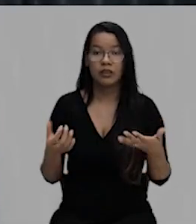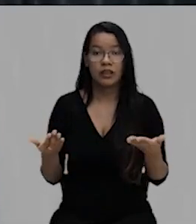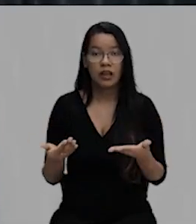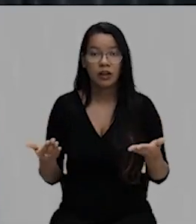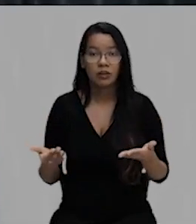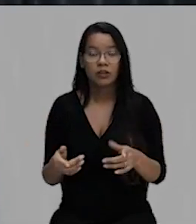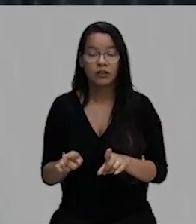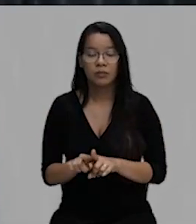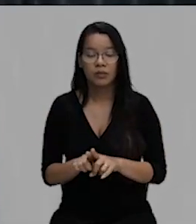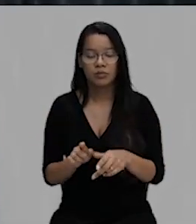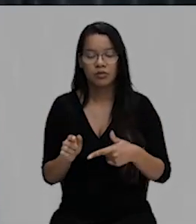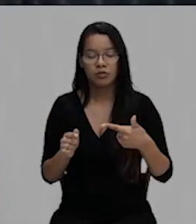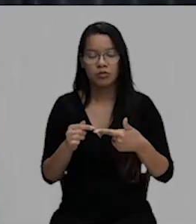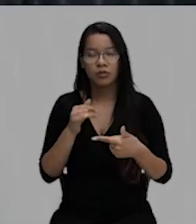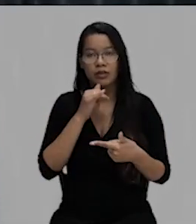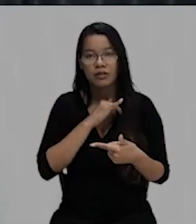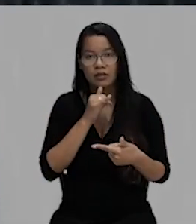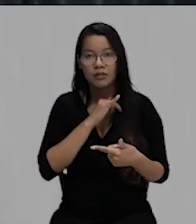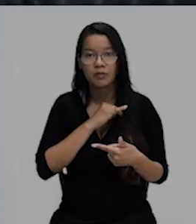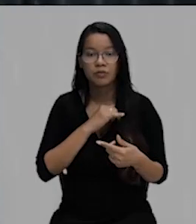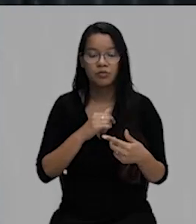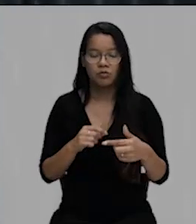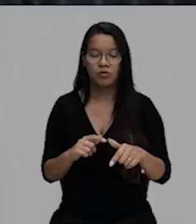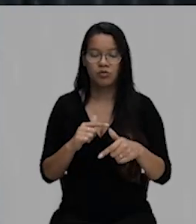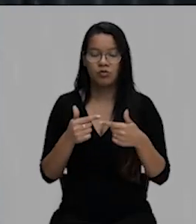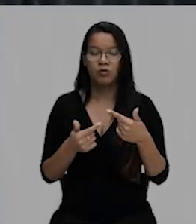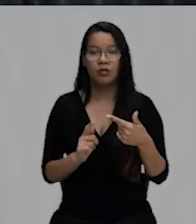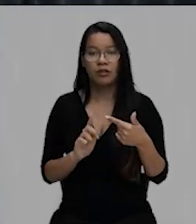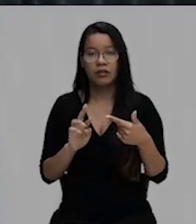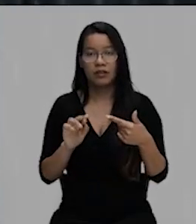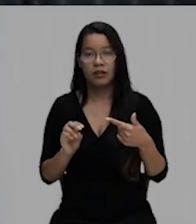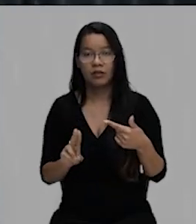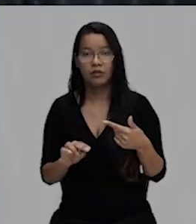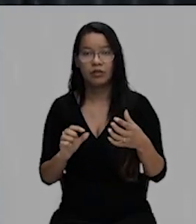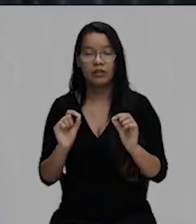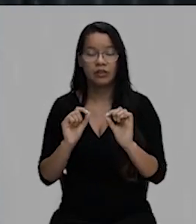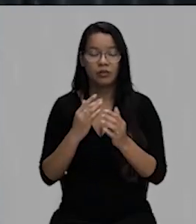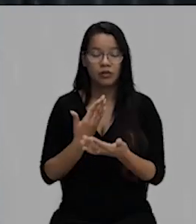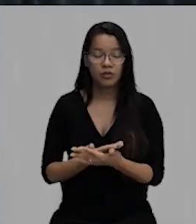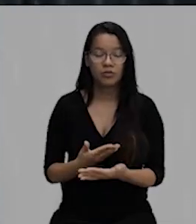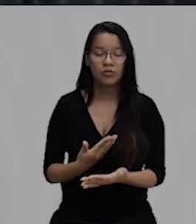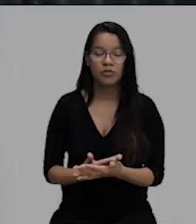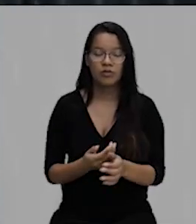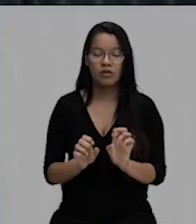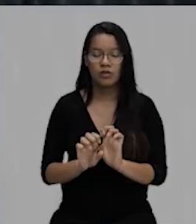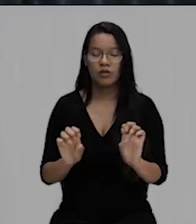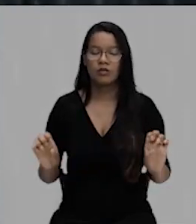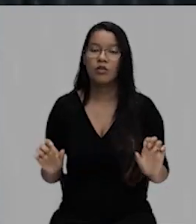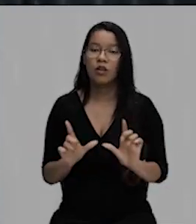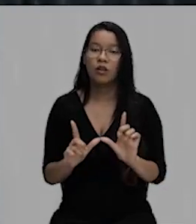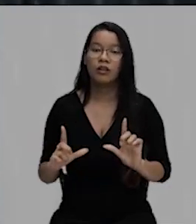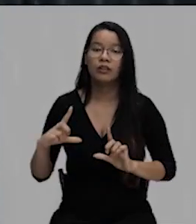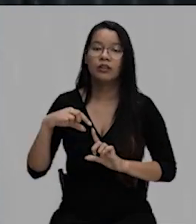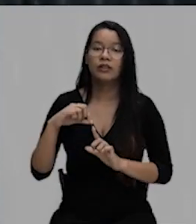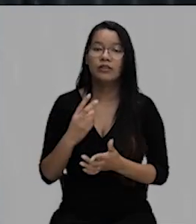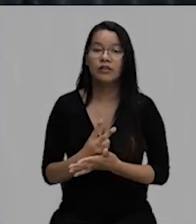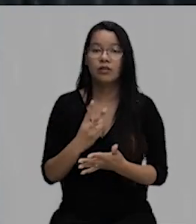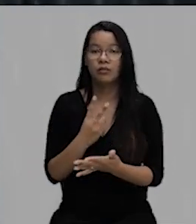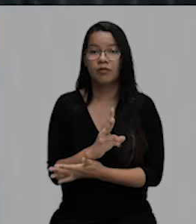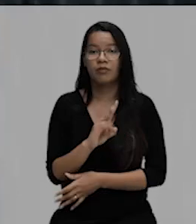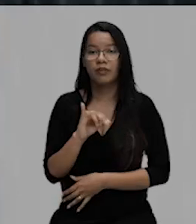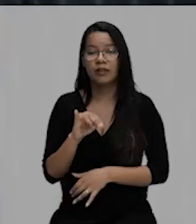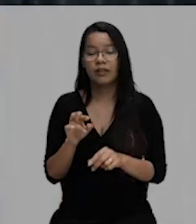segundo exemplo, onde nós temos uma equação do segundo grau, que o estudo das equações logarítmicas, ele sempre vai